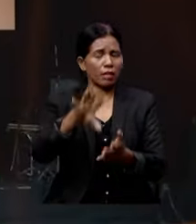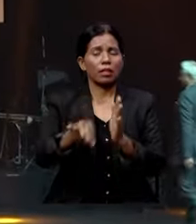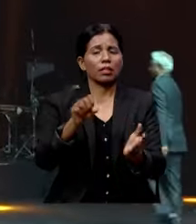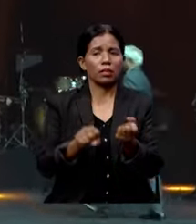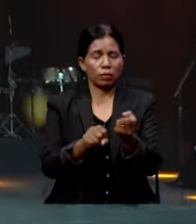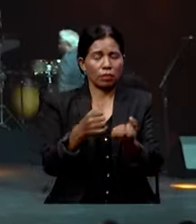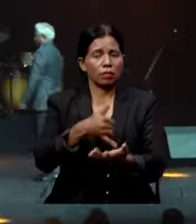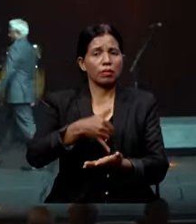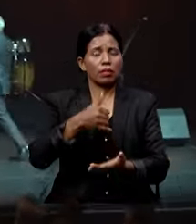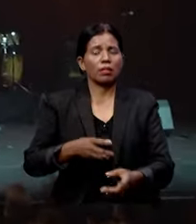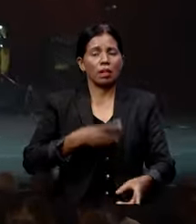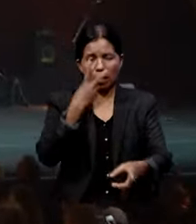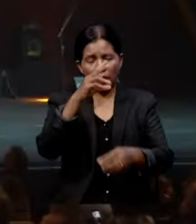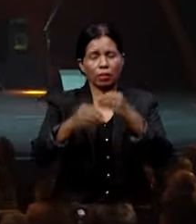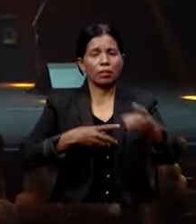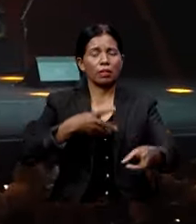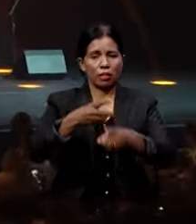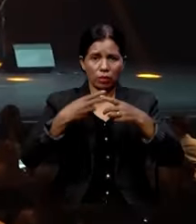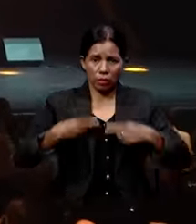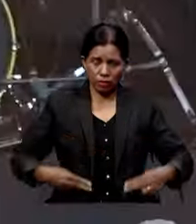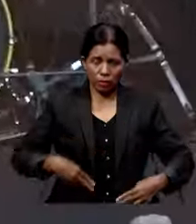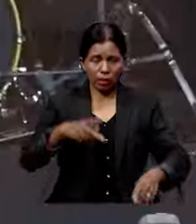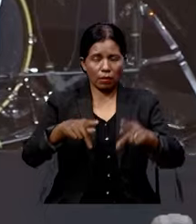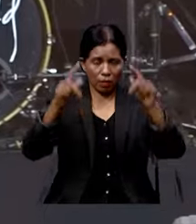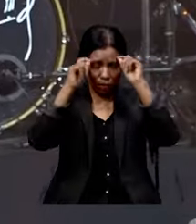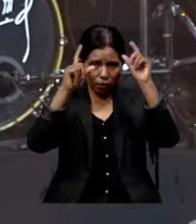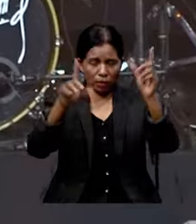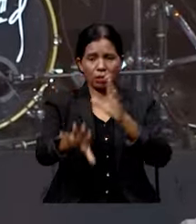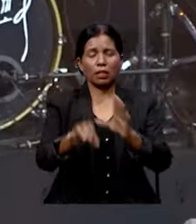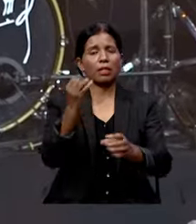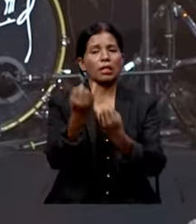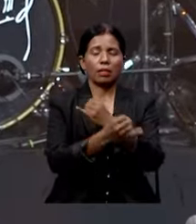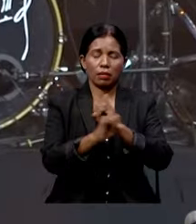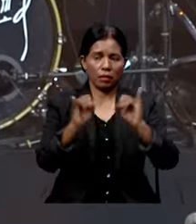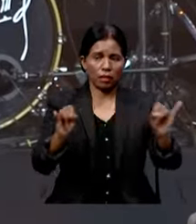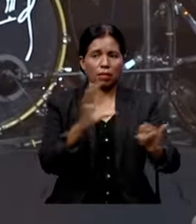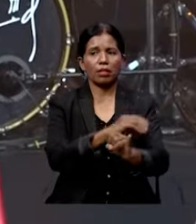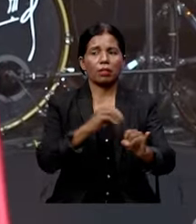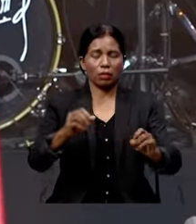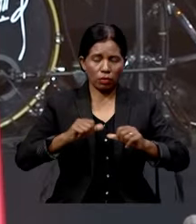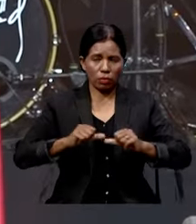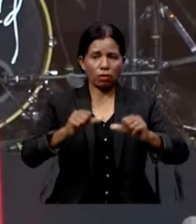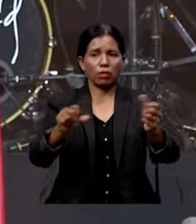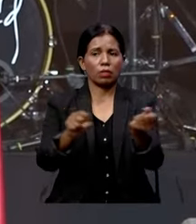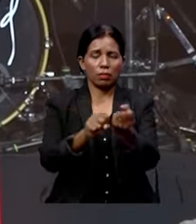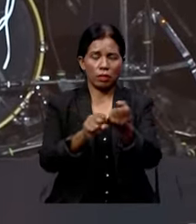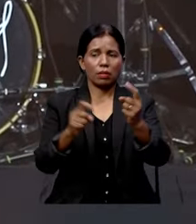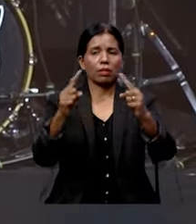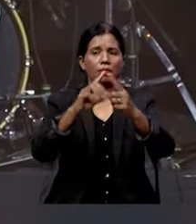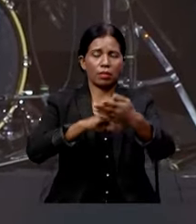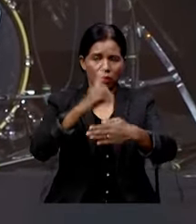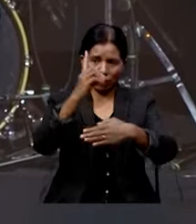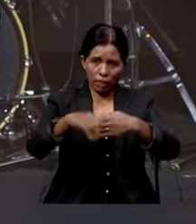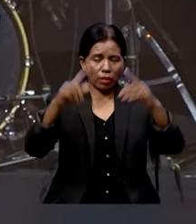para defender direitos humanos, povo no rei Timor-Lestenian, to retang independência, no e a fase o Kungan Mos, continua a contribuir para desenvolvimento